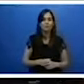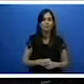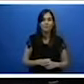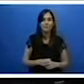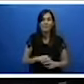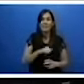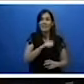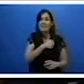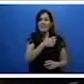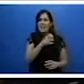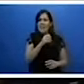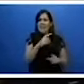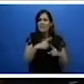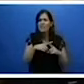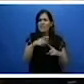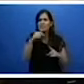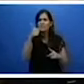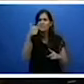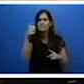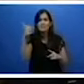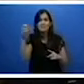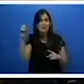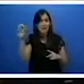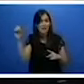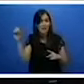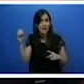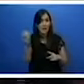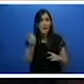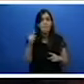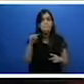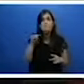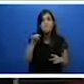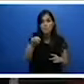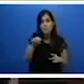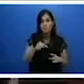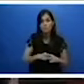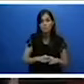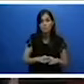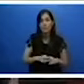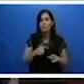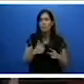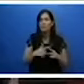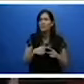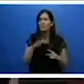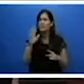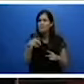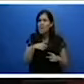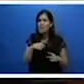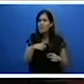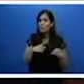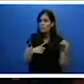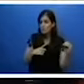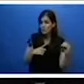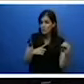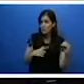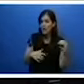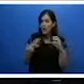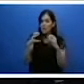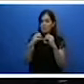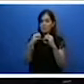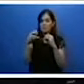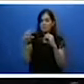Reparem no 10. 10 vezes 100, 1.000. Por quê? O 10 já tinha um zero, né? Acrescentei mais